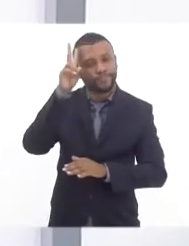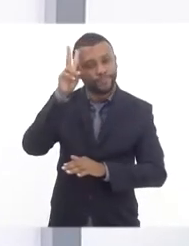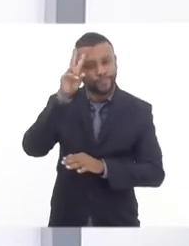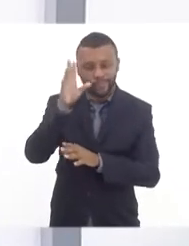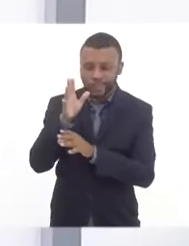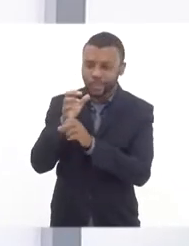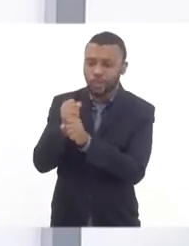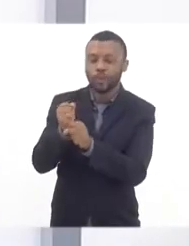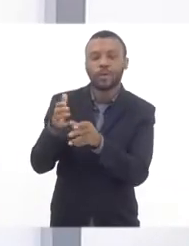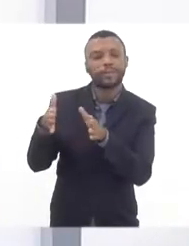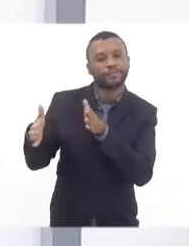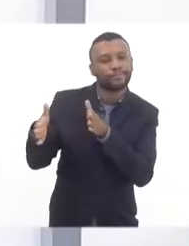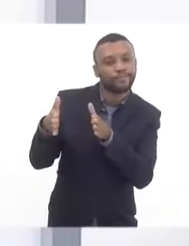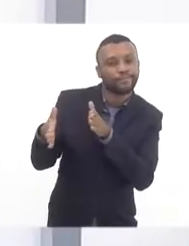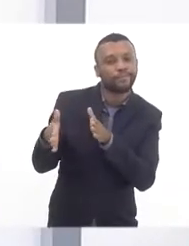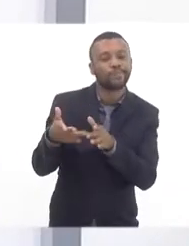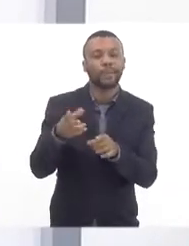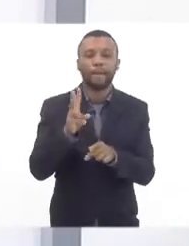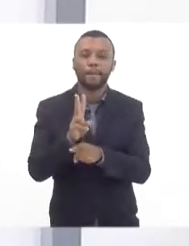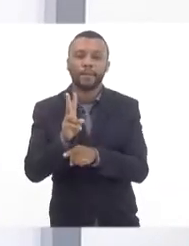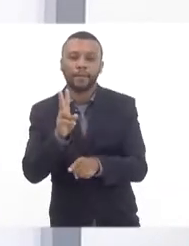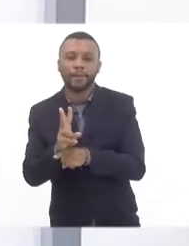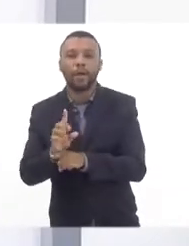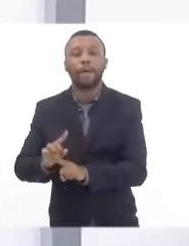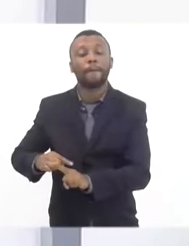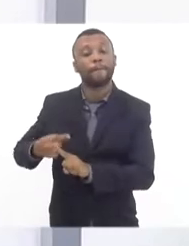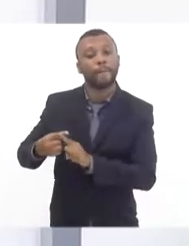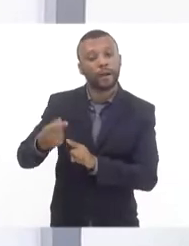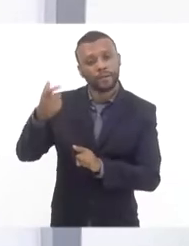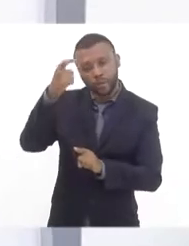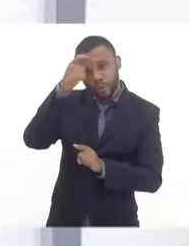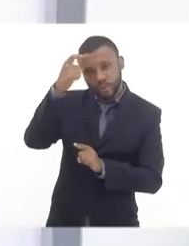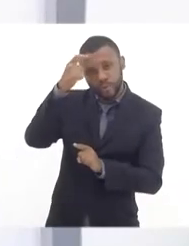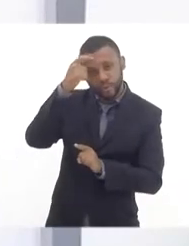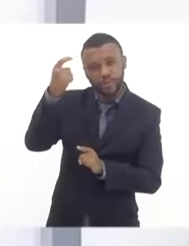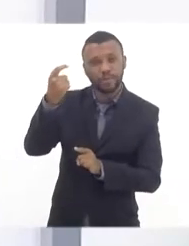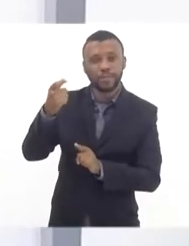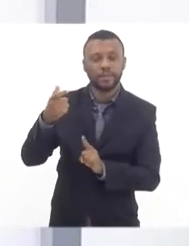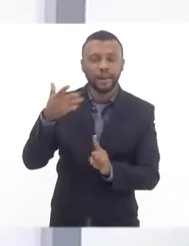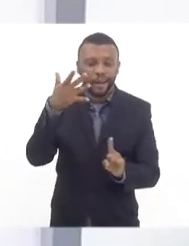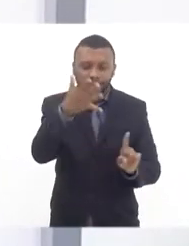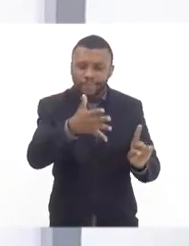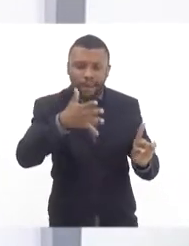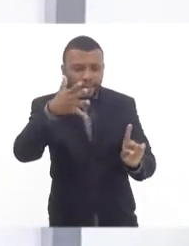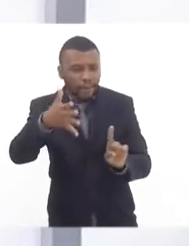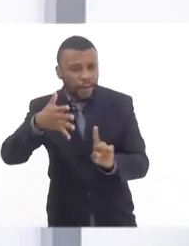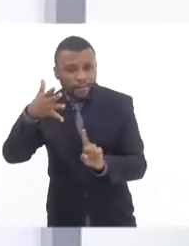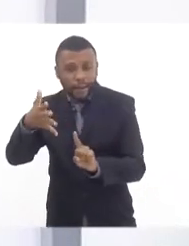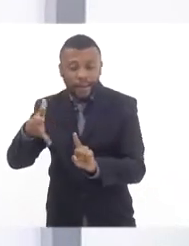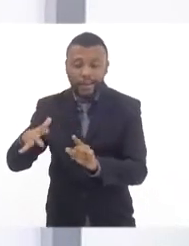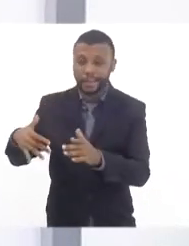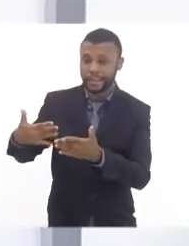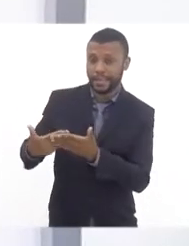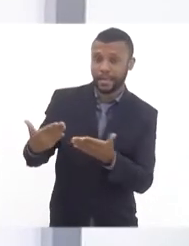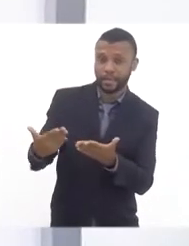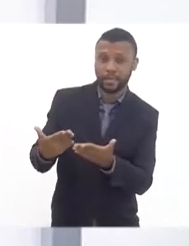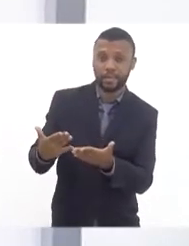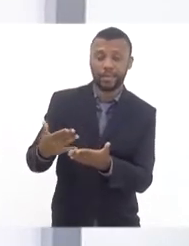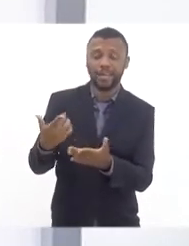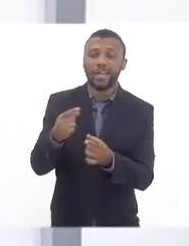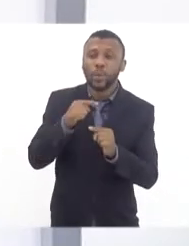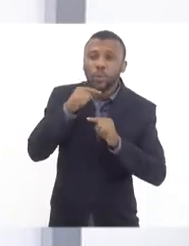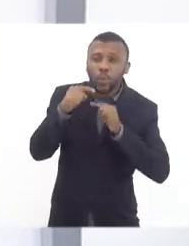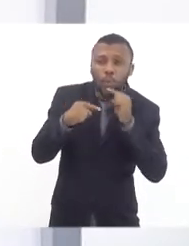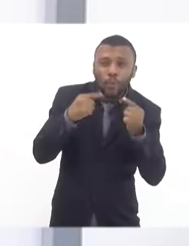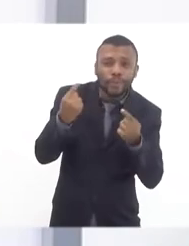da preservação, da conscientização. Então, depois de todas as falas aqui, a gente não tem mais dúvida de o porquê de um